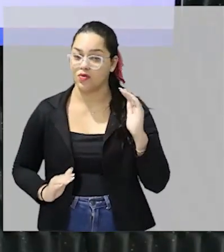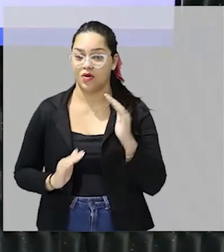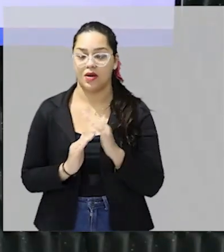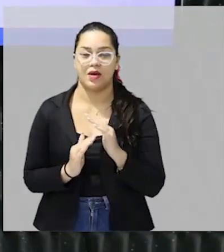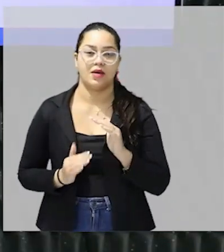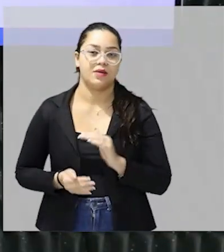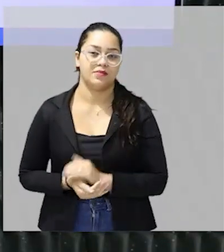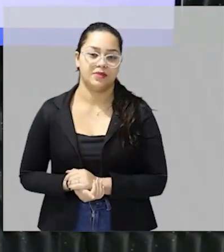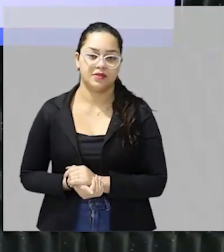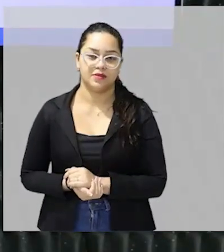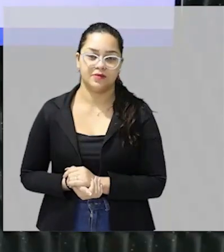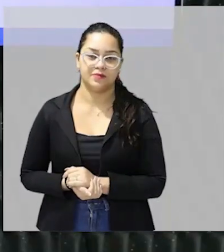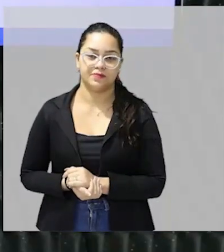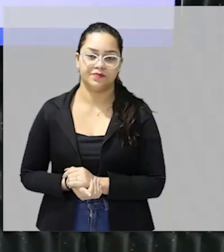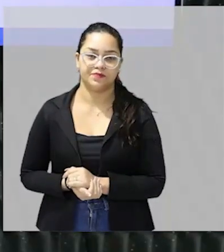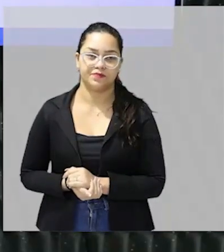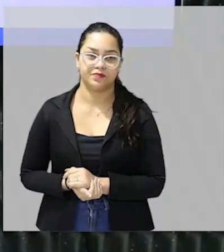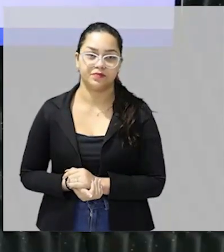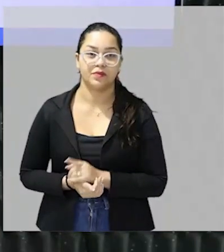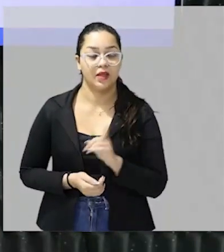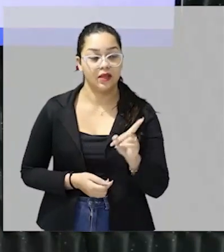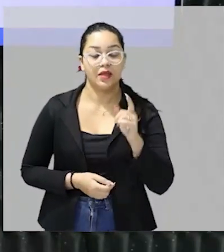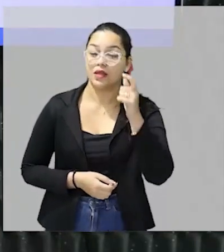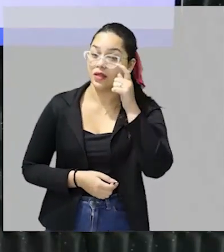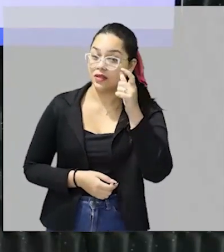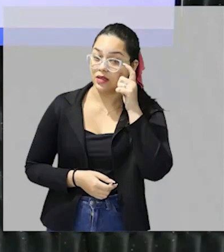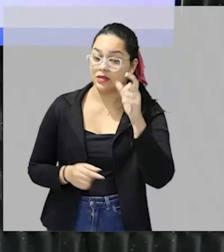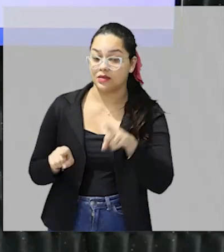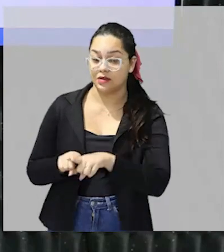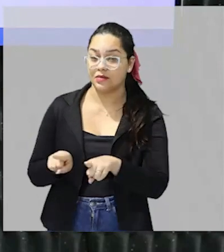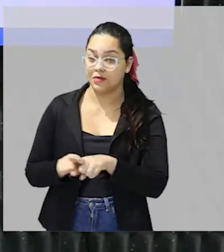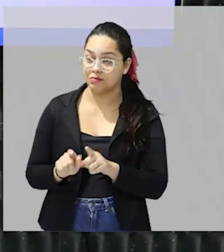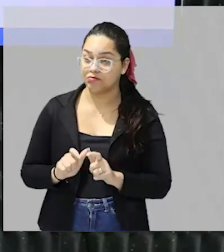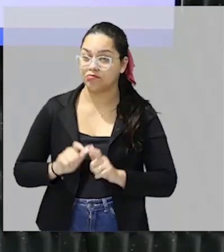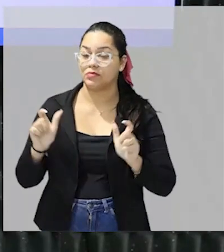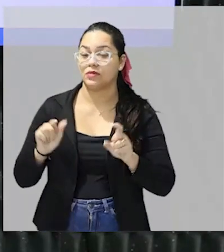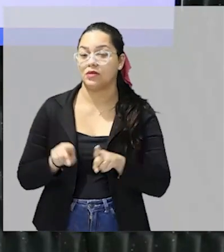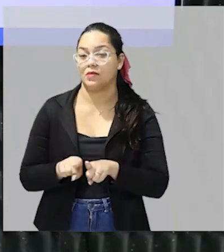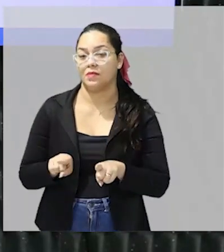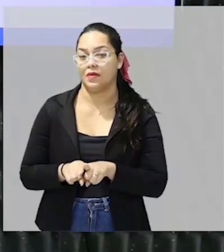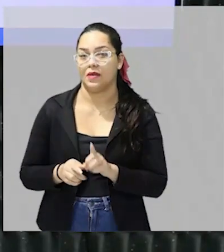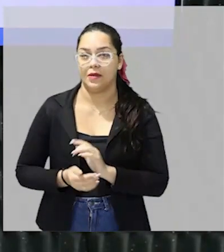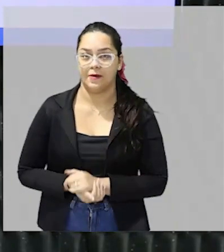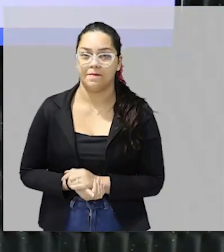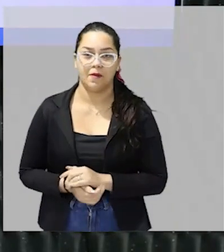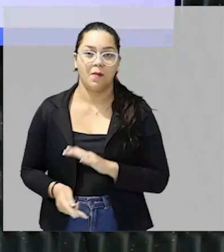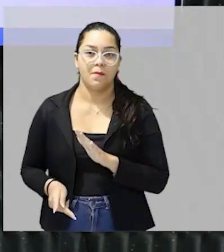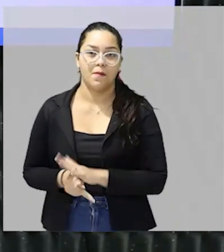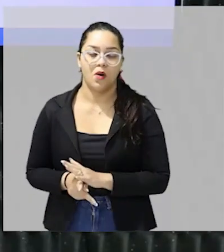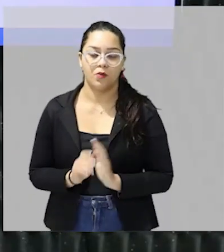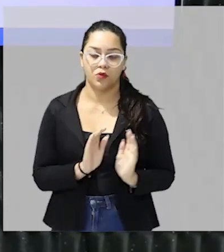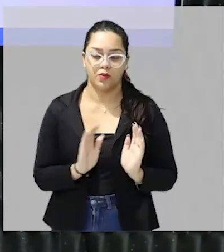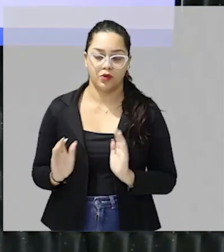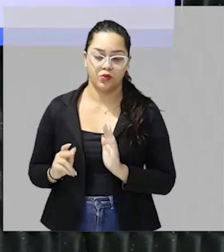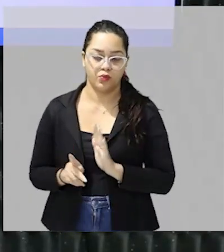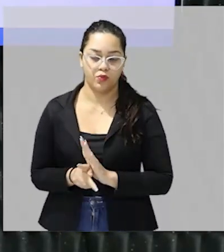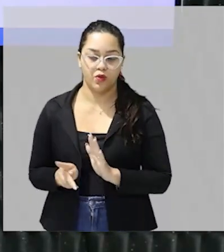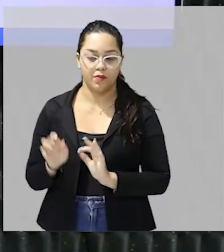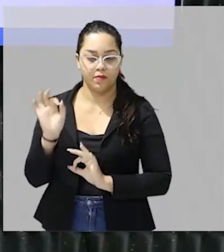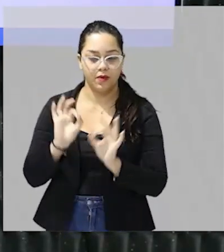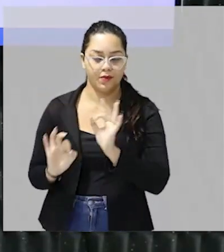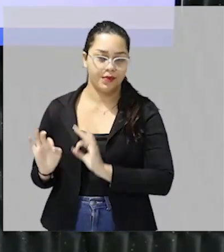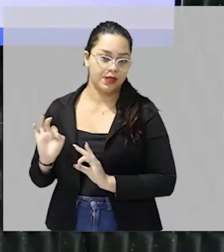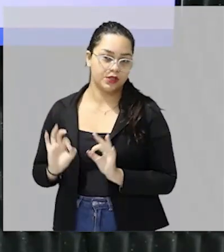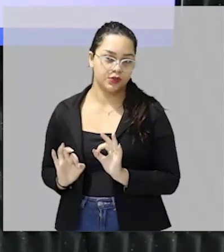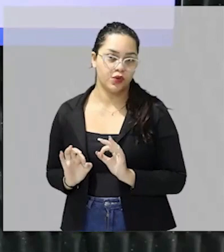seu condicionamento físico. Aqui que é interessante ele estar no ápice do seu treinamento. Não no período preparatório, nem